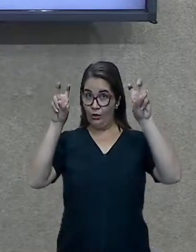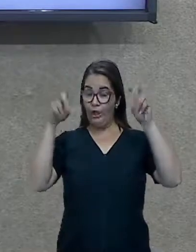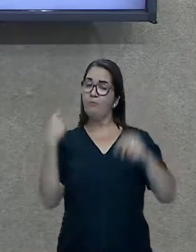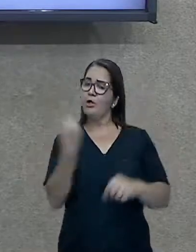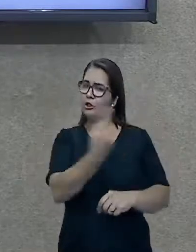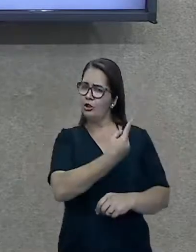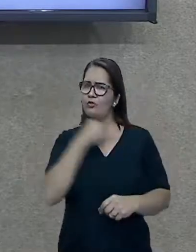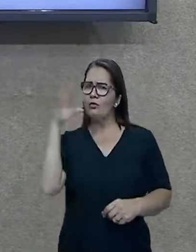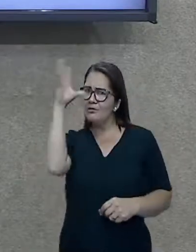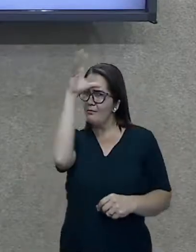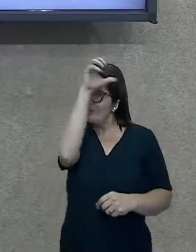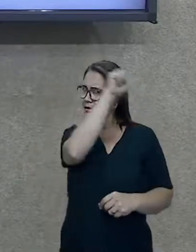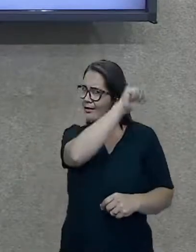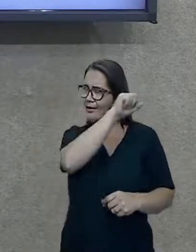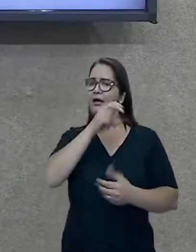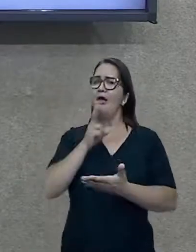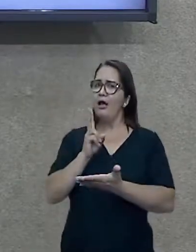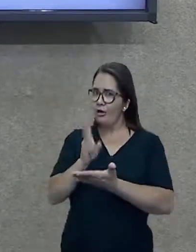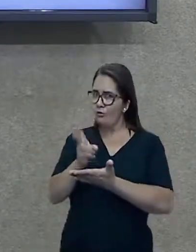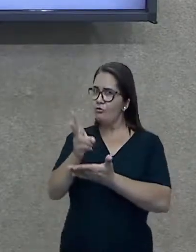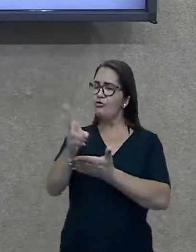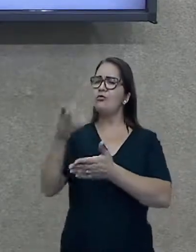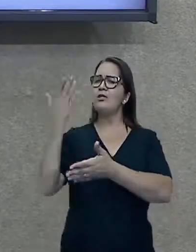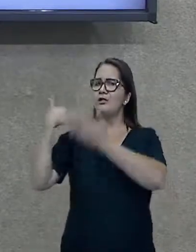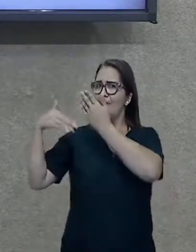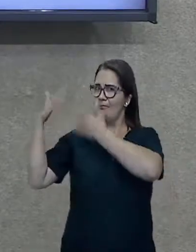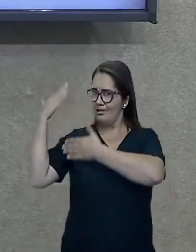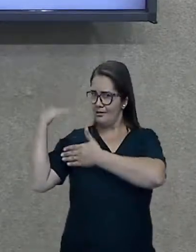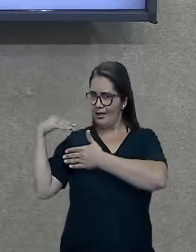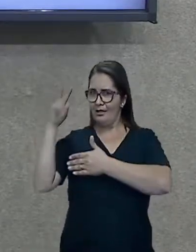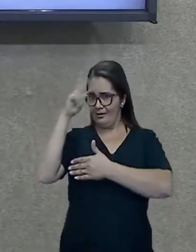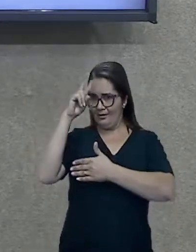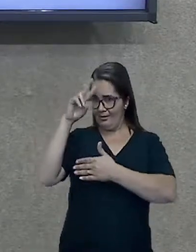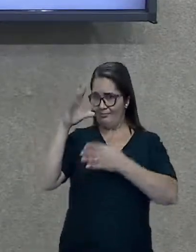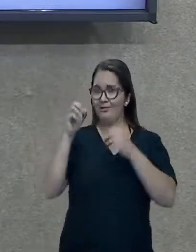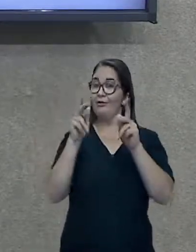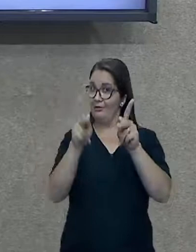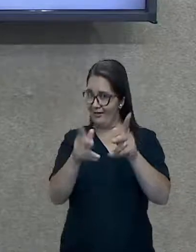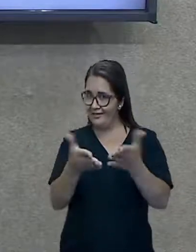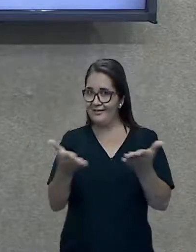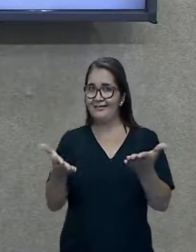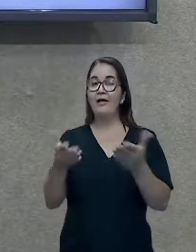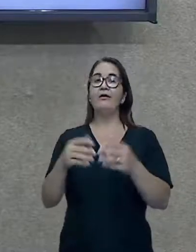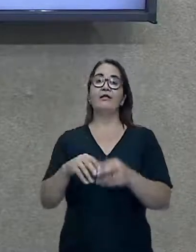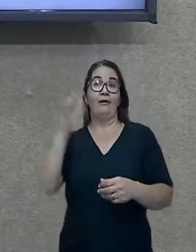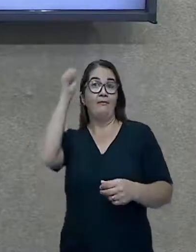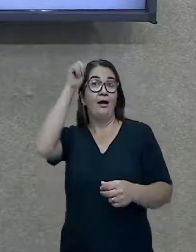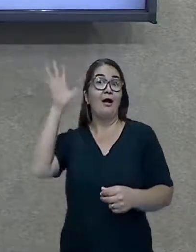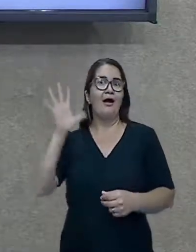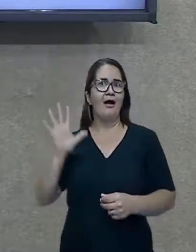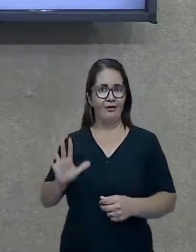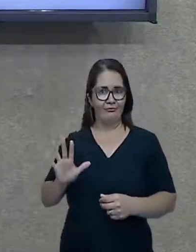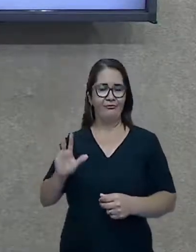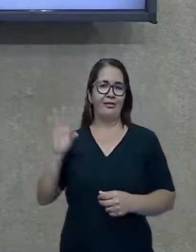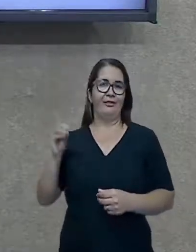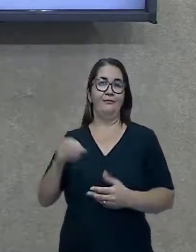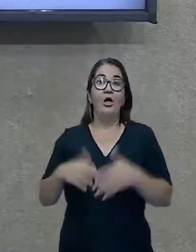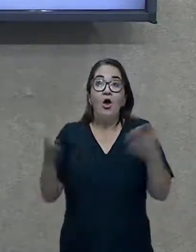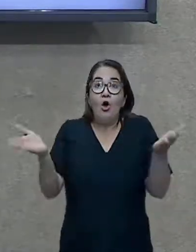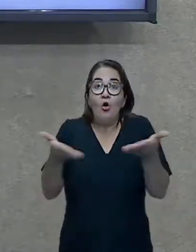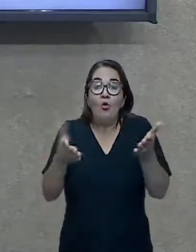ele é continuação do conteúdo da aula anterior, que era a África. Hoje, nós